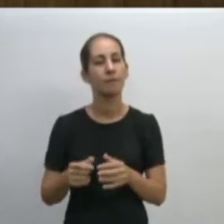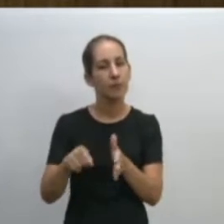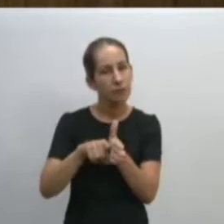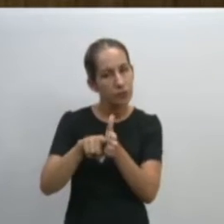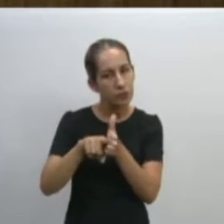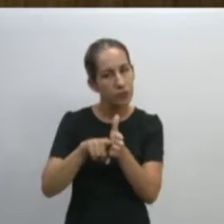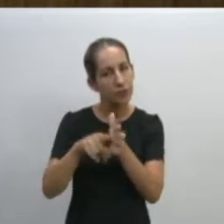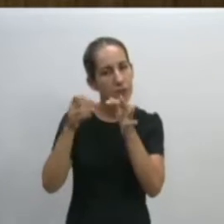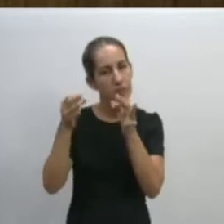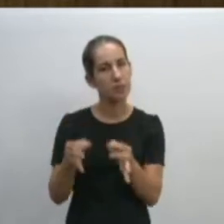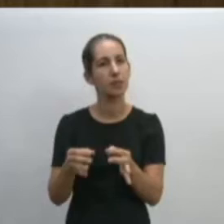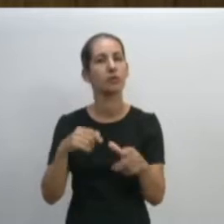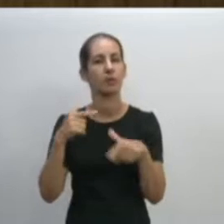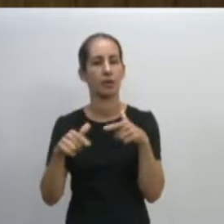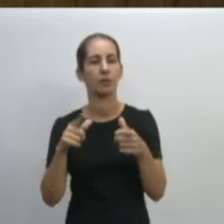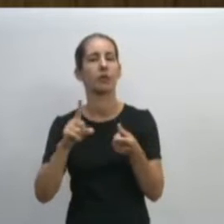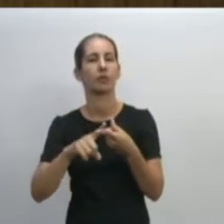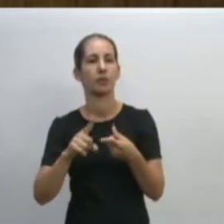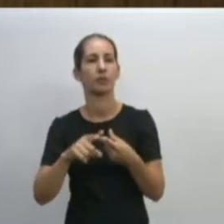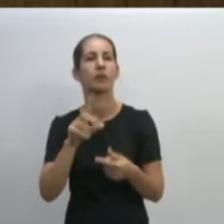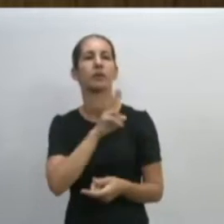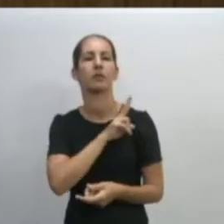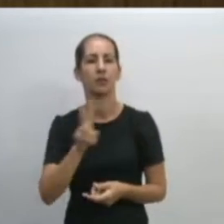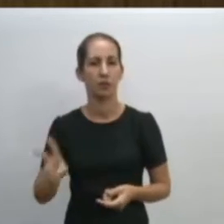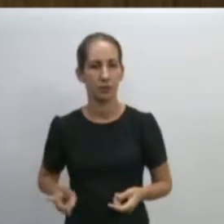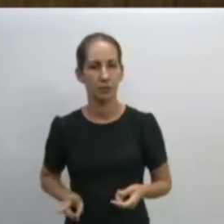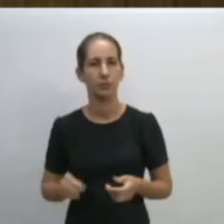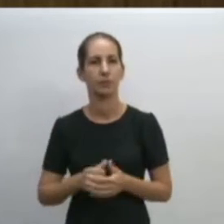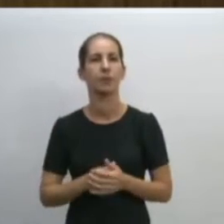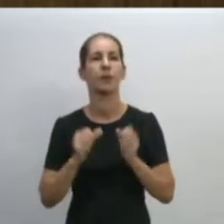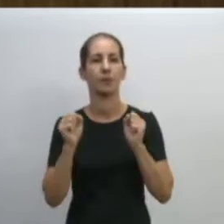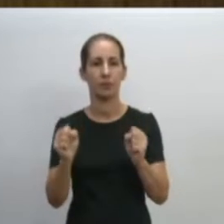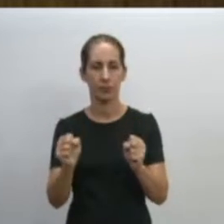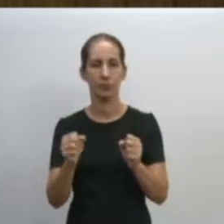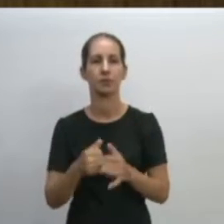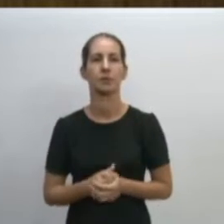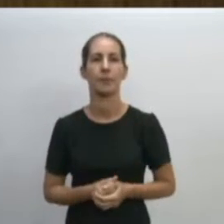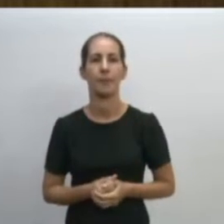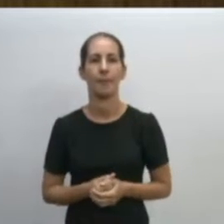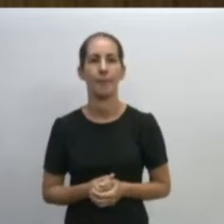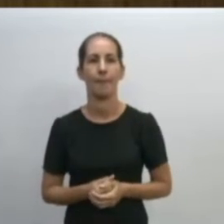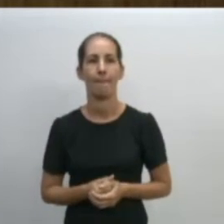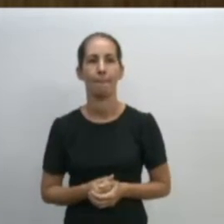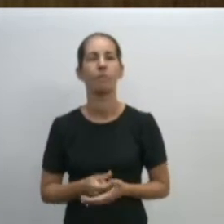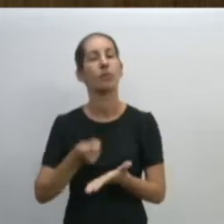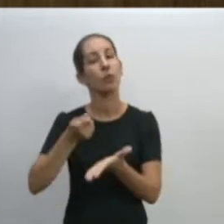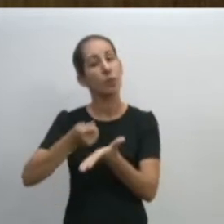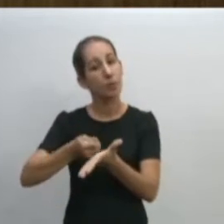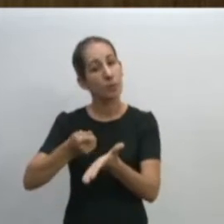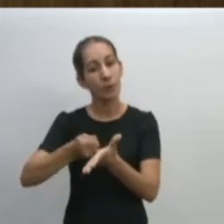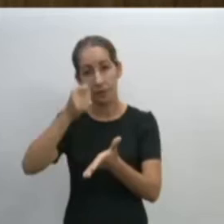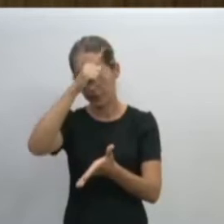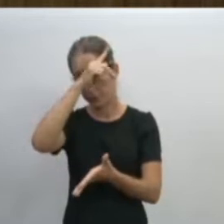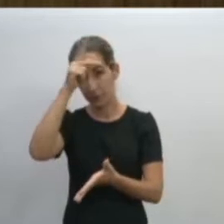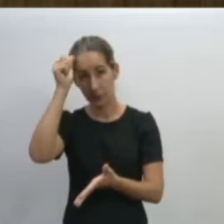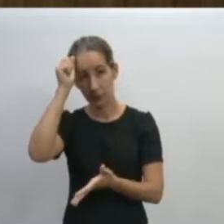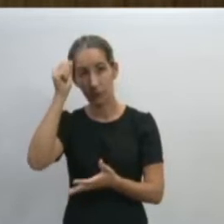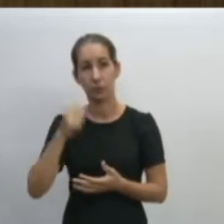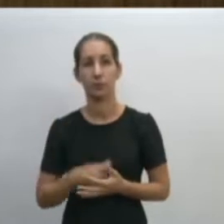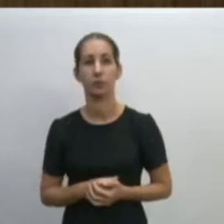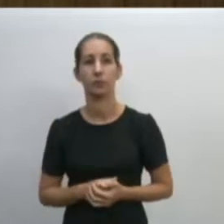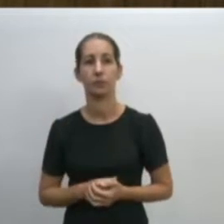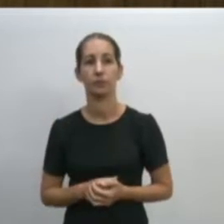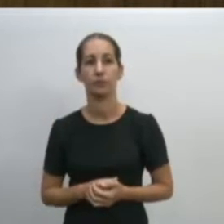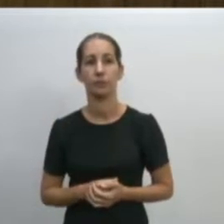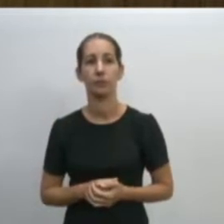investigar mais de perto. Esse é o papel também do Legislativo, né? Que a gente possa realmente cobrar do Executivo e